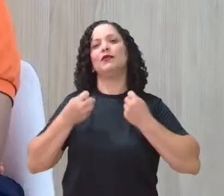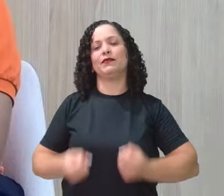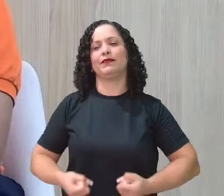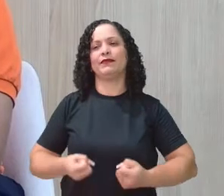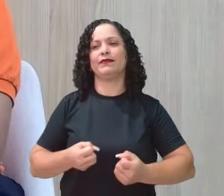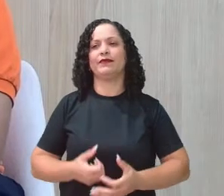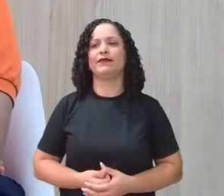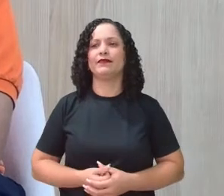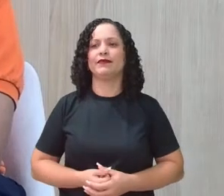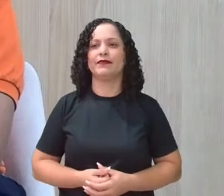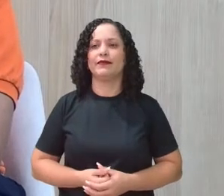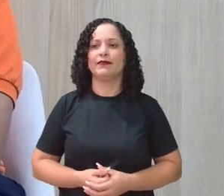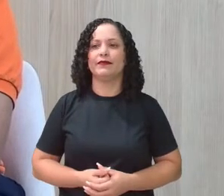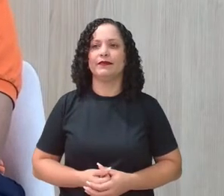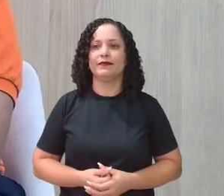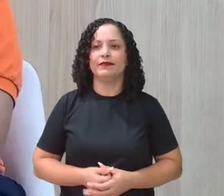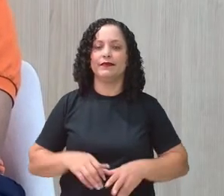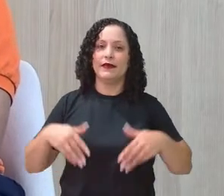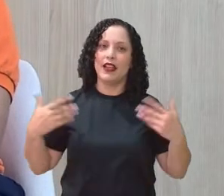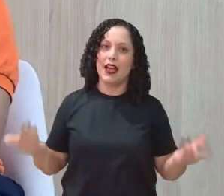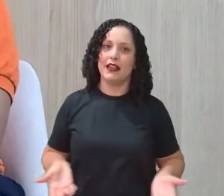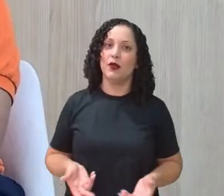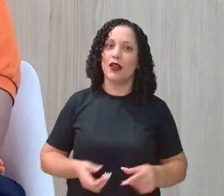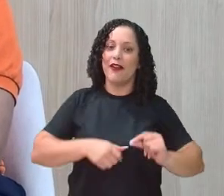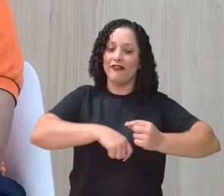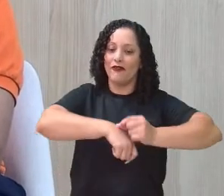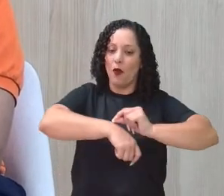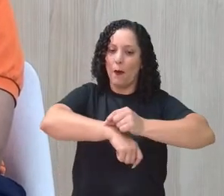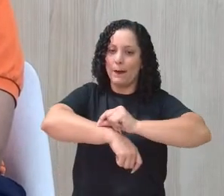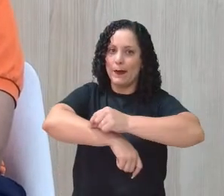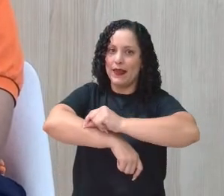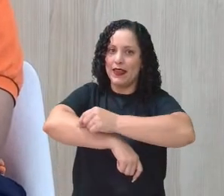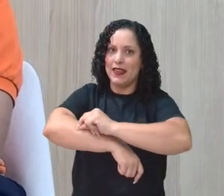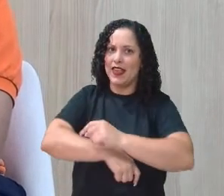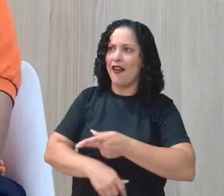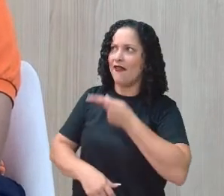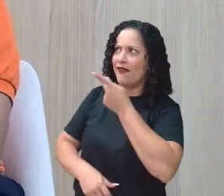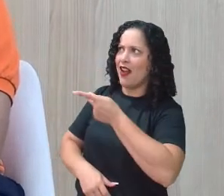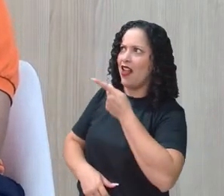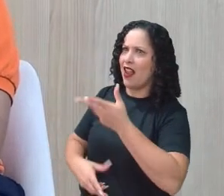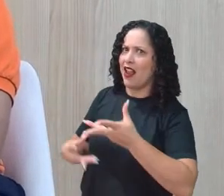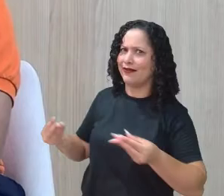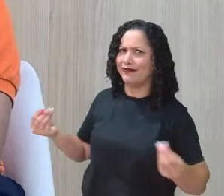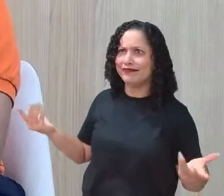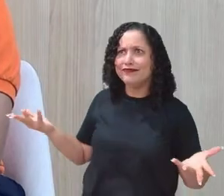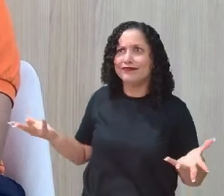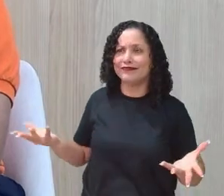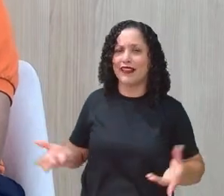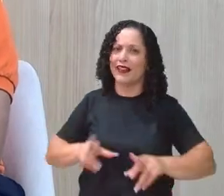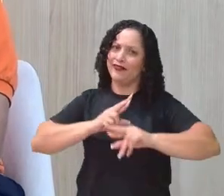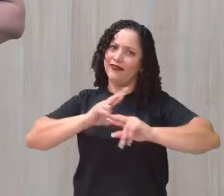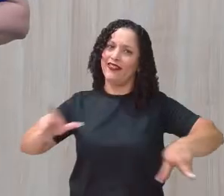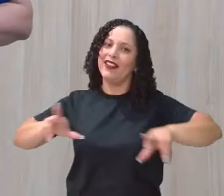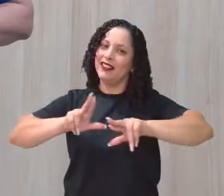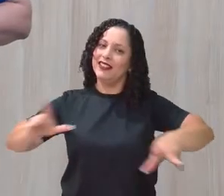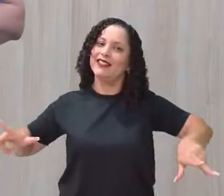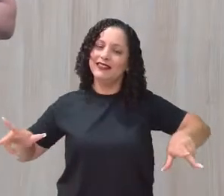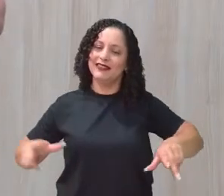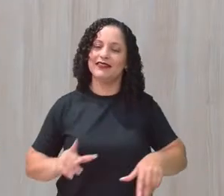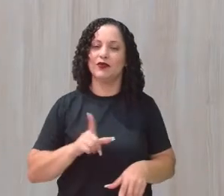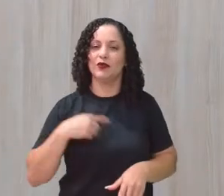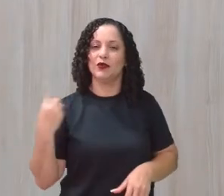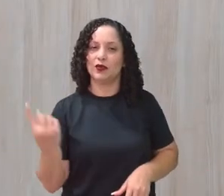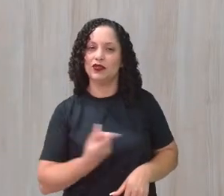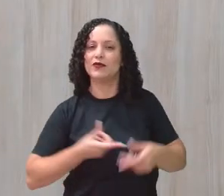é? Aí quando a formiga fala, ele percebe, opa, realmente o assunto é sério, é outra coisa. Né? E aí a gente tem